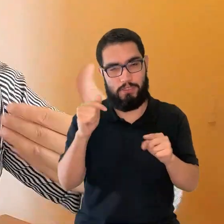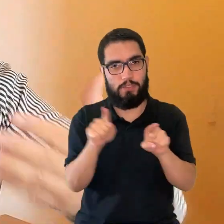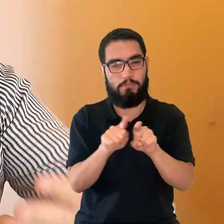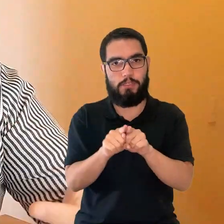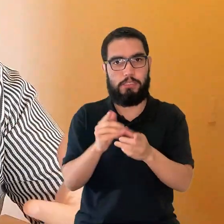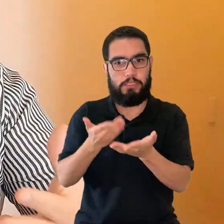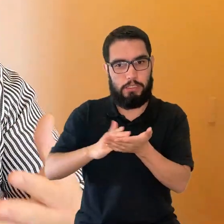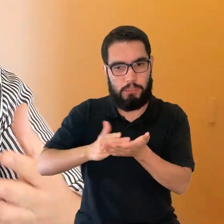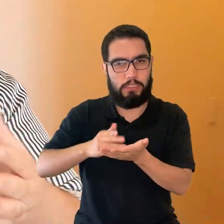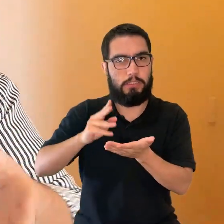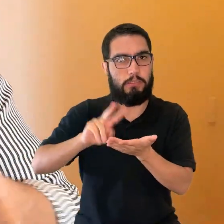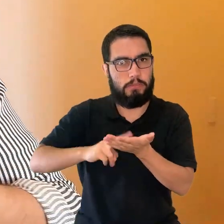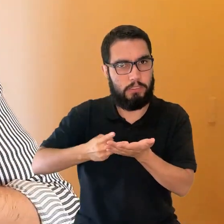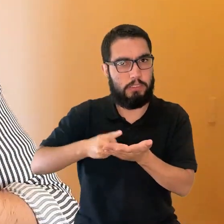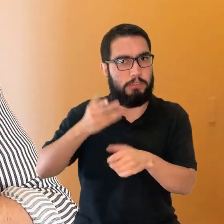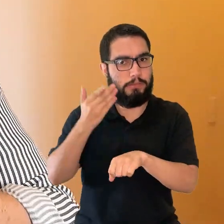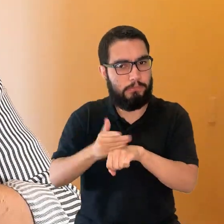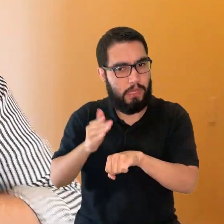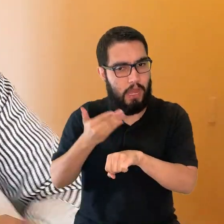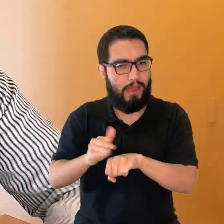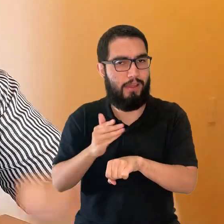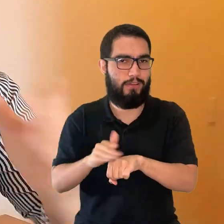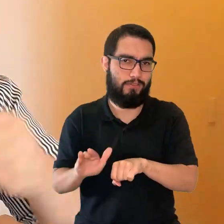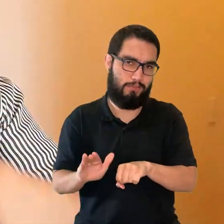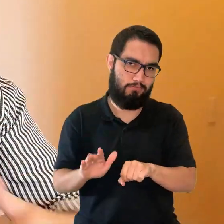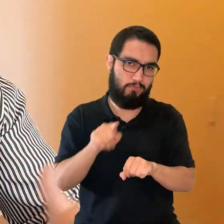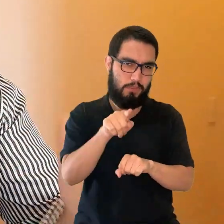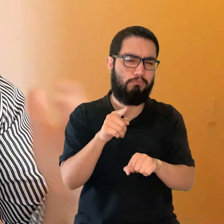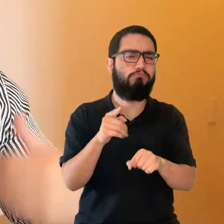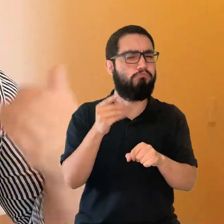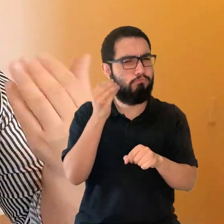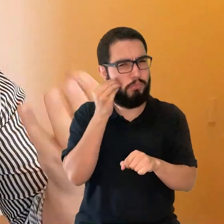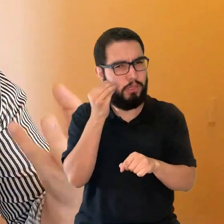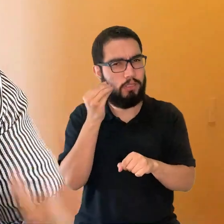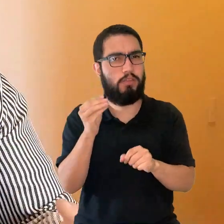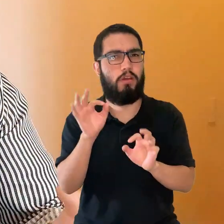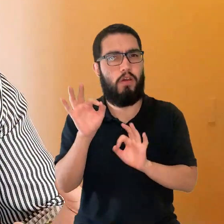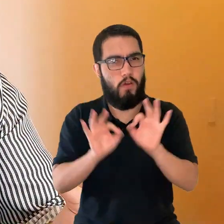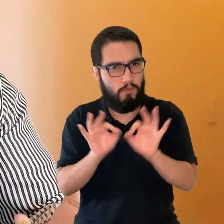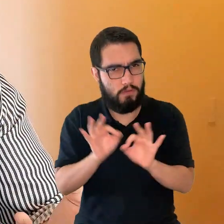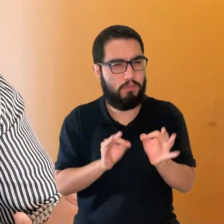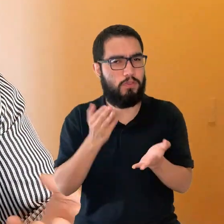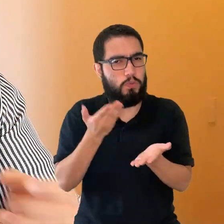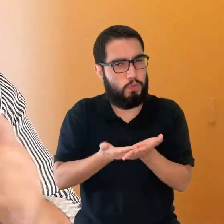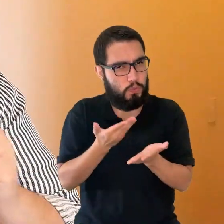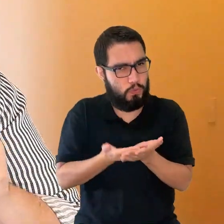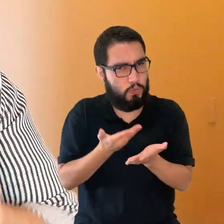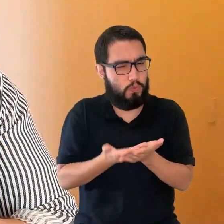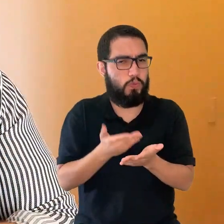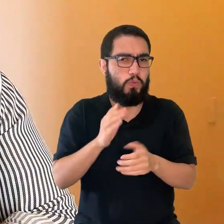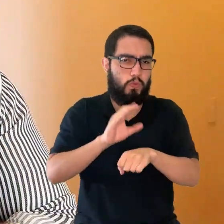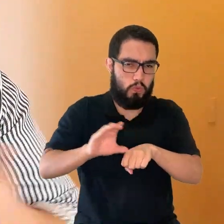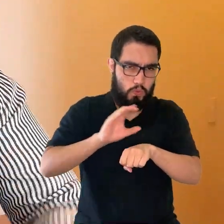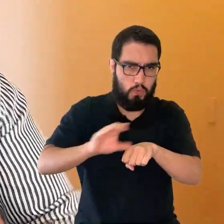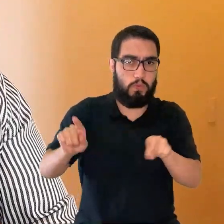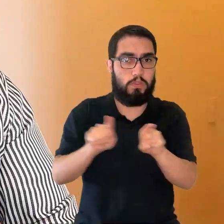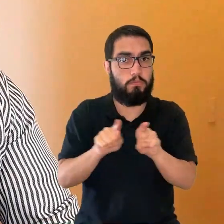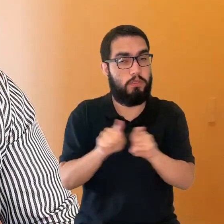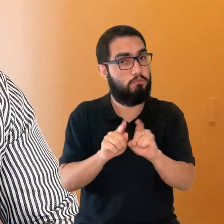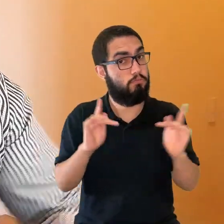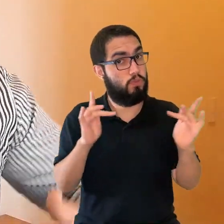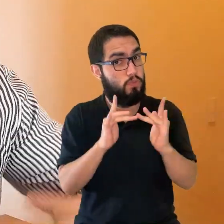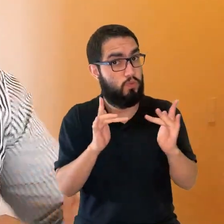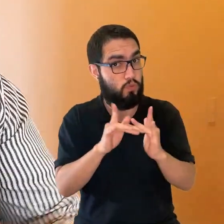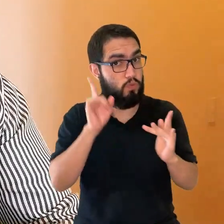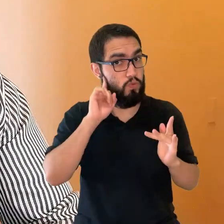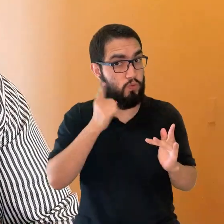saber práticas interpretativas. Então faça em paralelo cursos, oficinas, se especialize, ok? E, acima de tudo, tenha contato